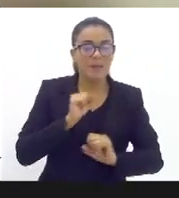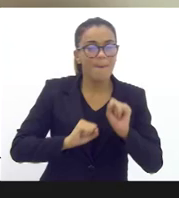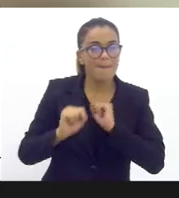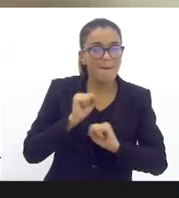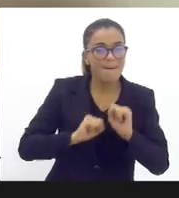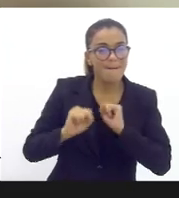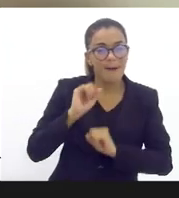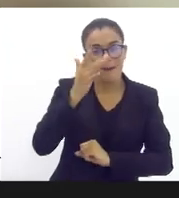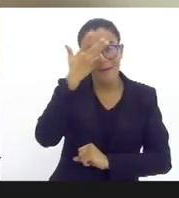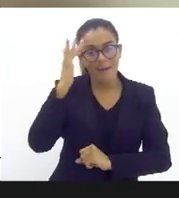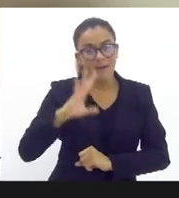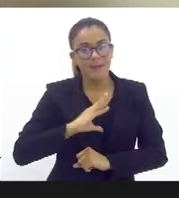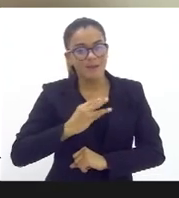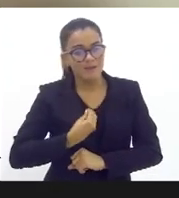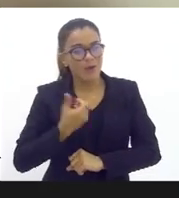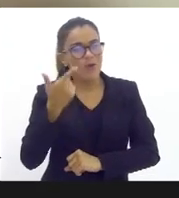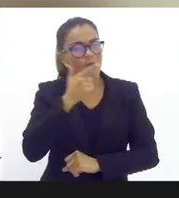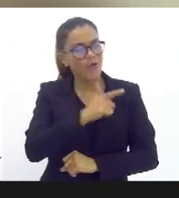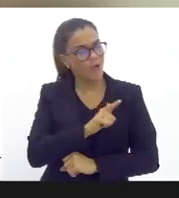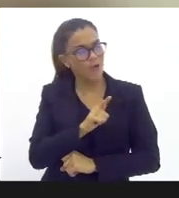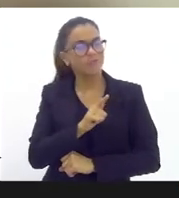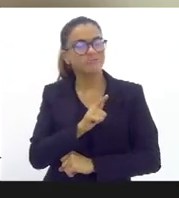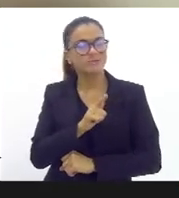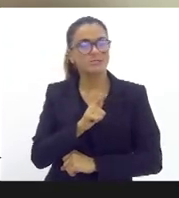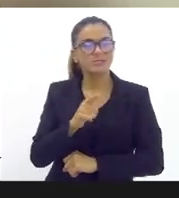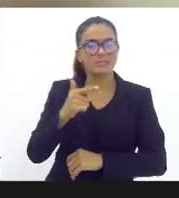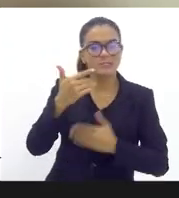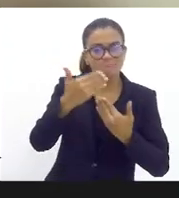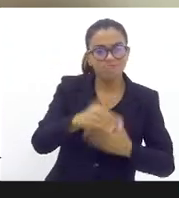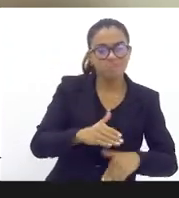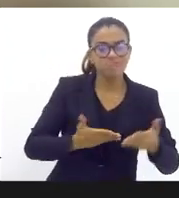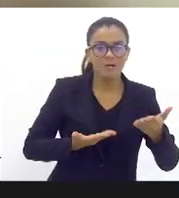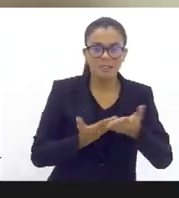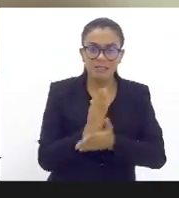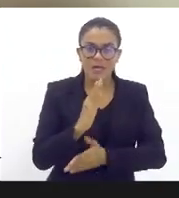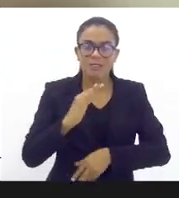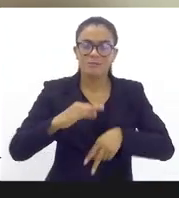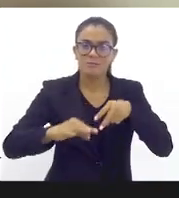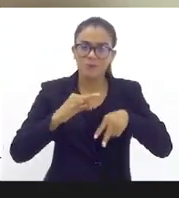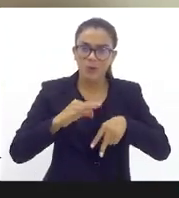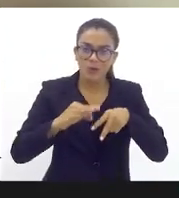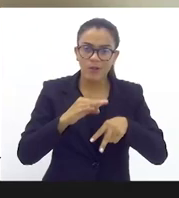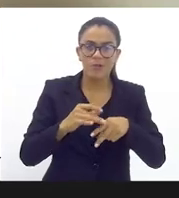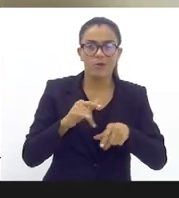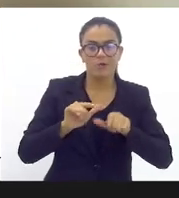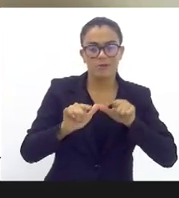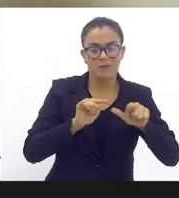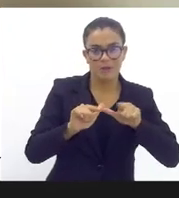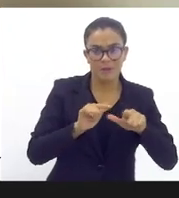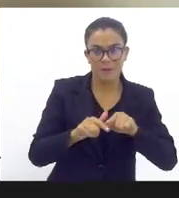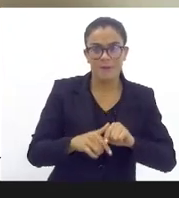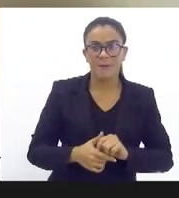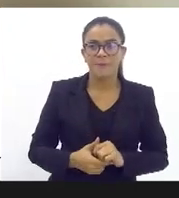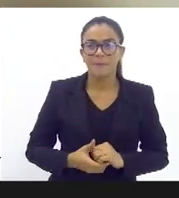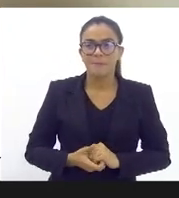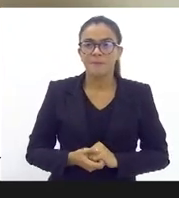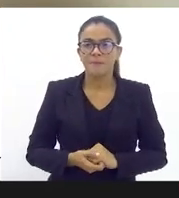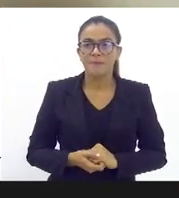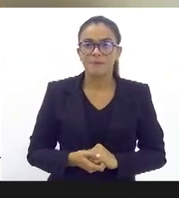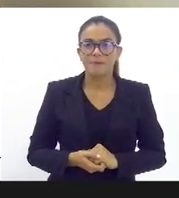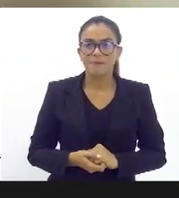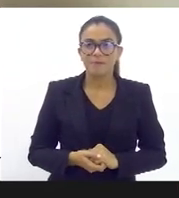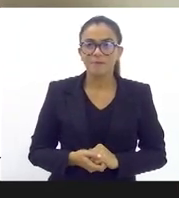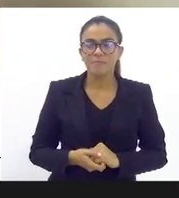pessoas trans consigam acessar o cargo de procurador, procuradora do trabalho, e